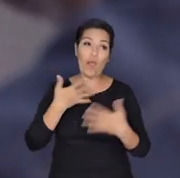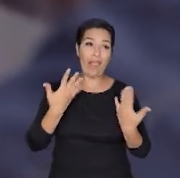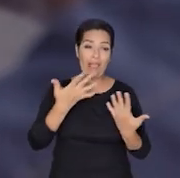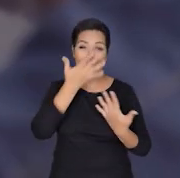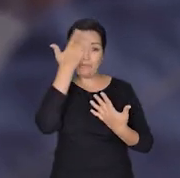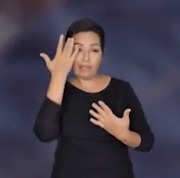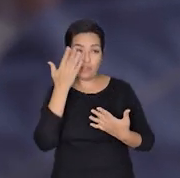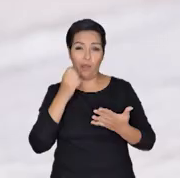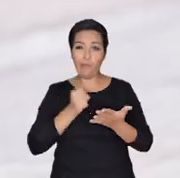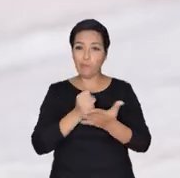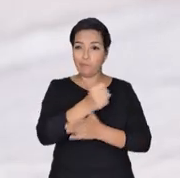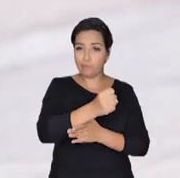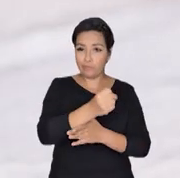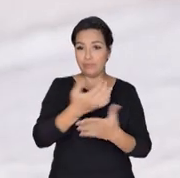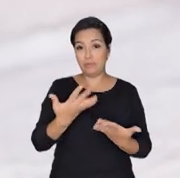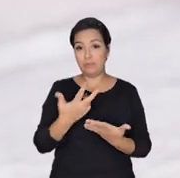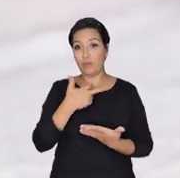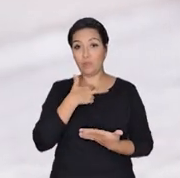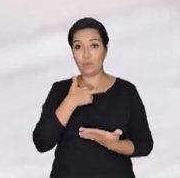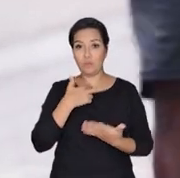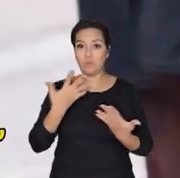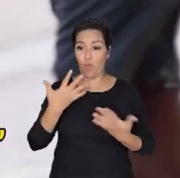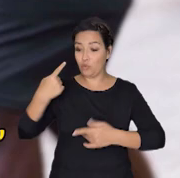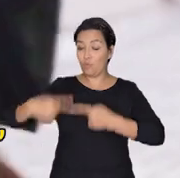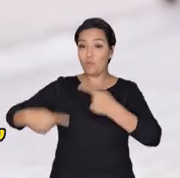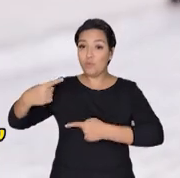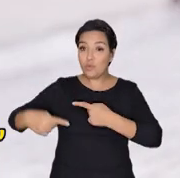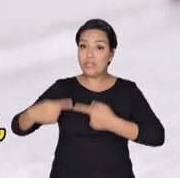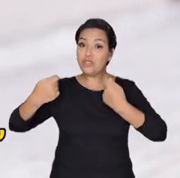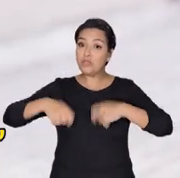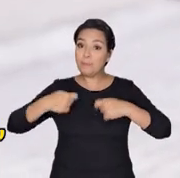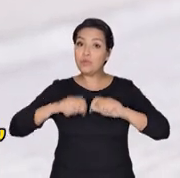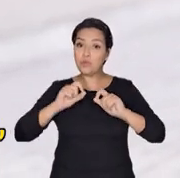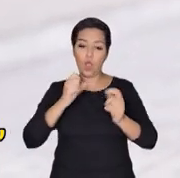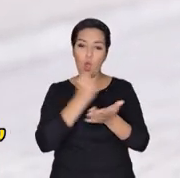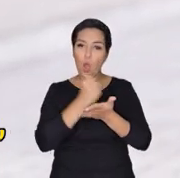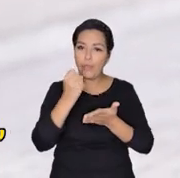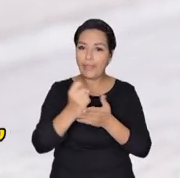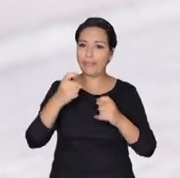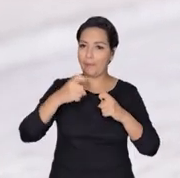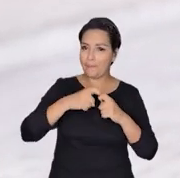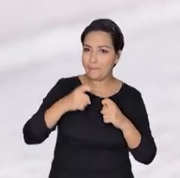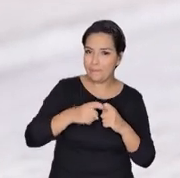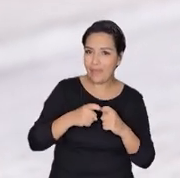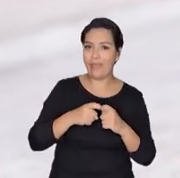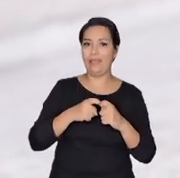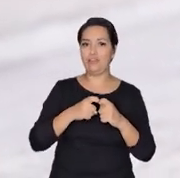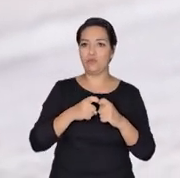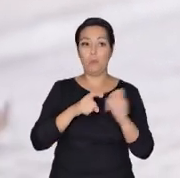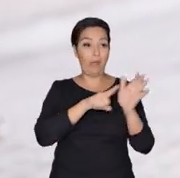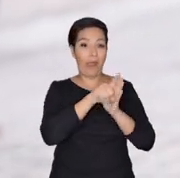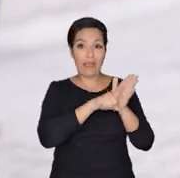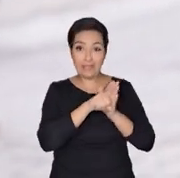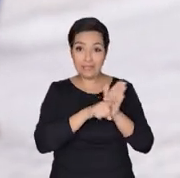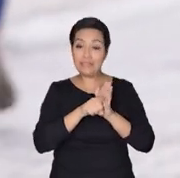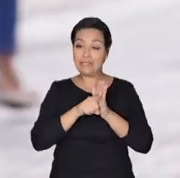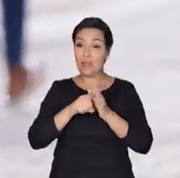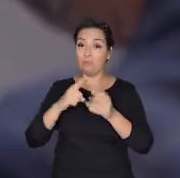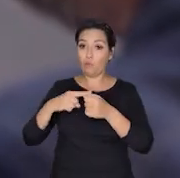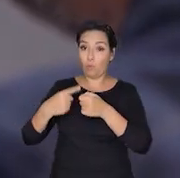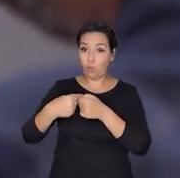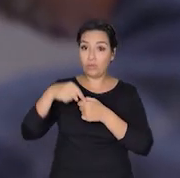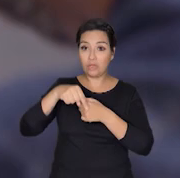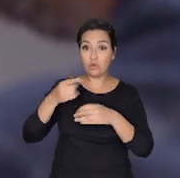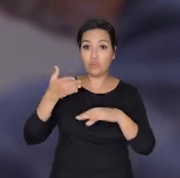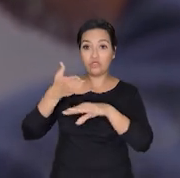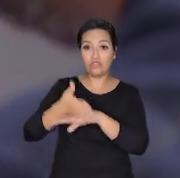É, provavelmente sim. Porque a política não pode servir para isso. A política tem que servir para contratar médico, para fazer o exame chegar aqui, para você não